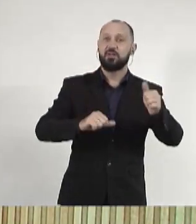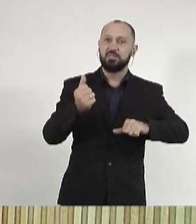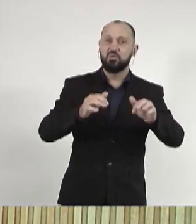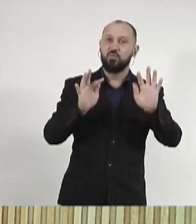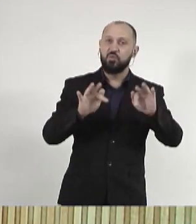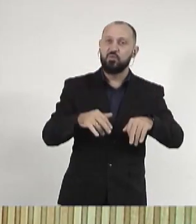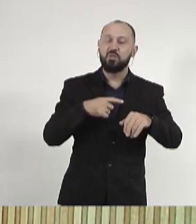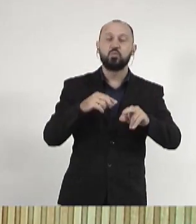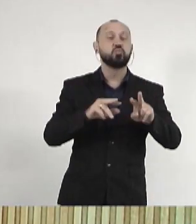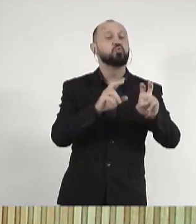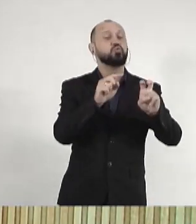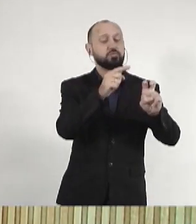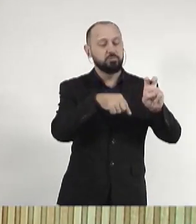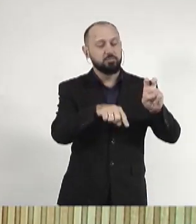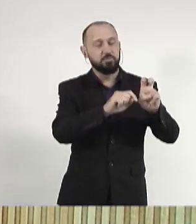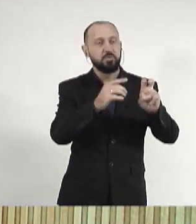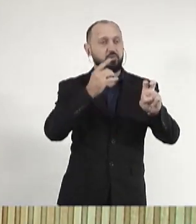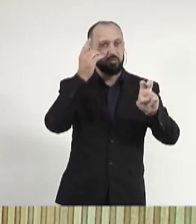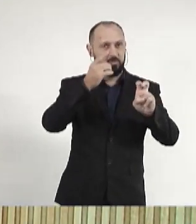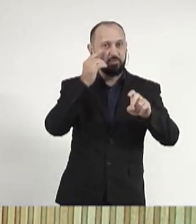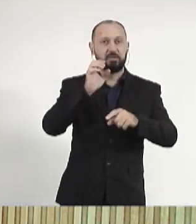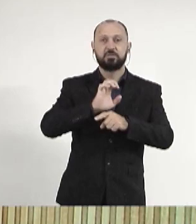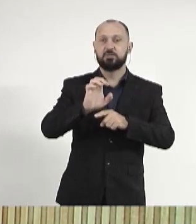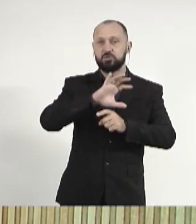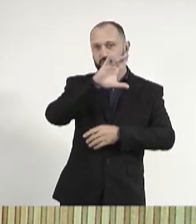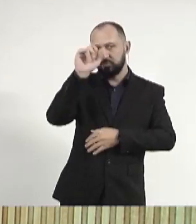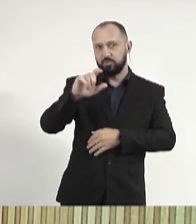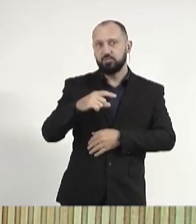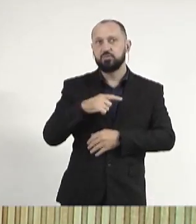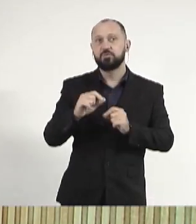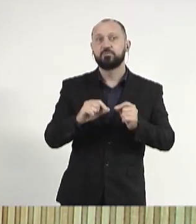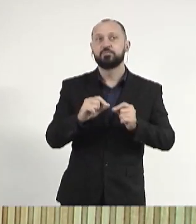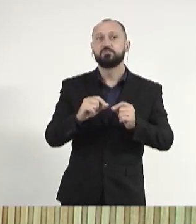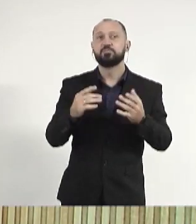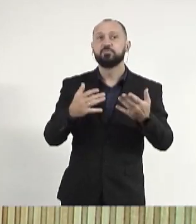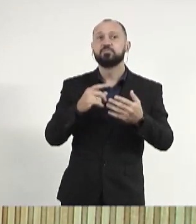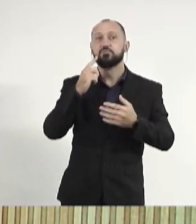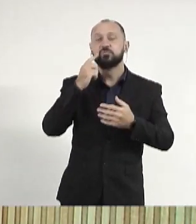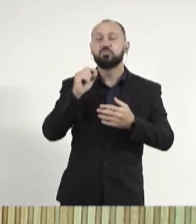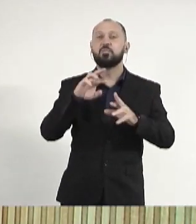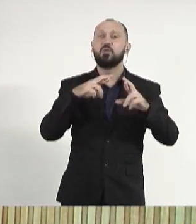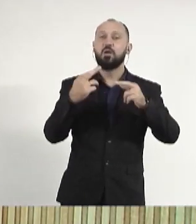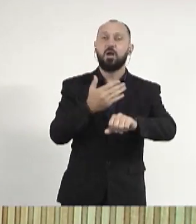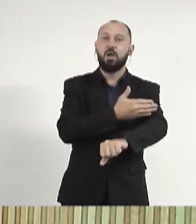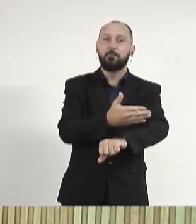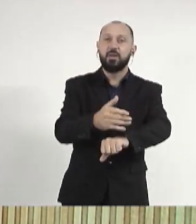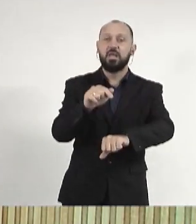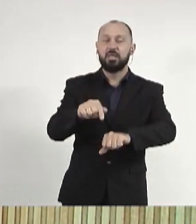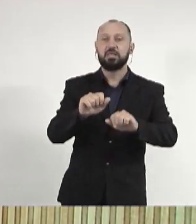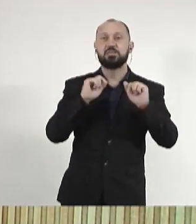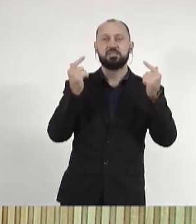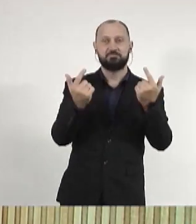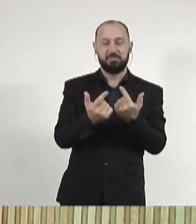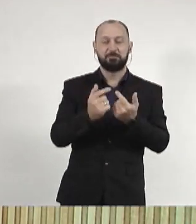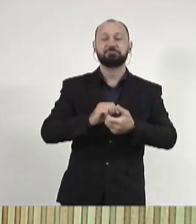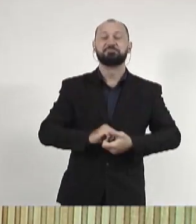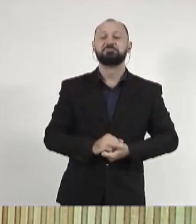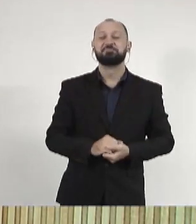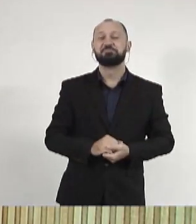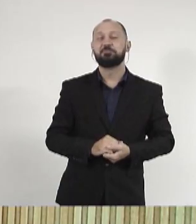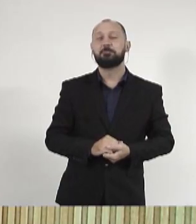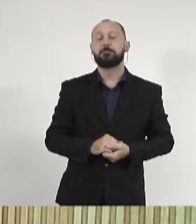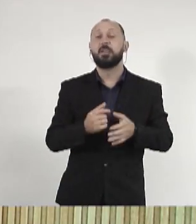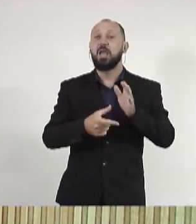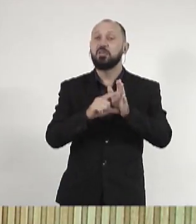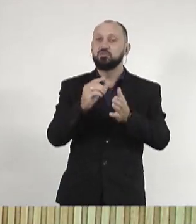debates e temas abordados pelos deputados estaduais de Mato Grosso do Sul, então em mais uma sessão ordinária na Assembleia Legislativa.